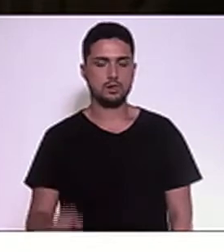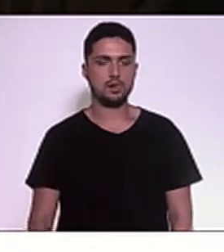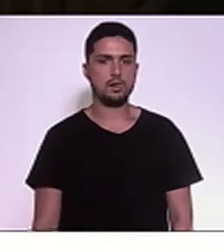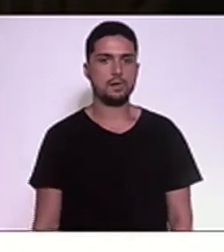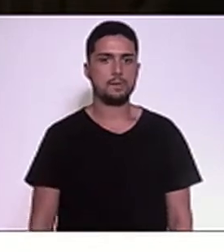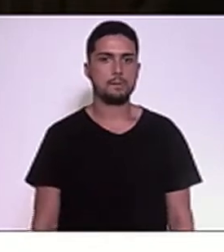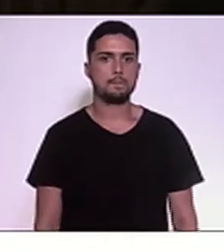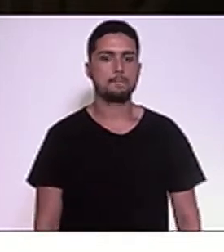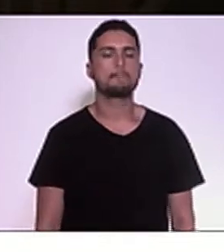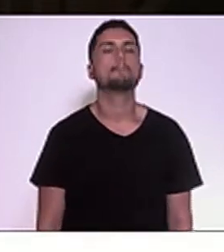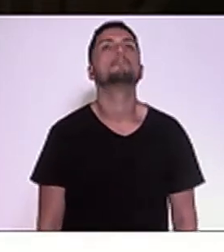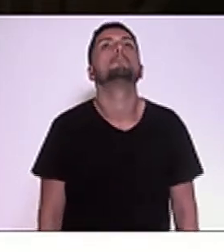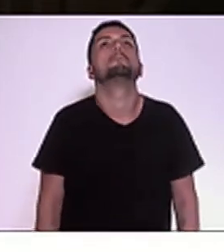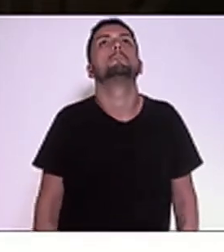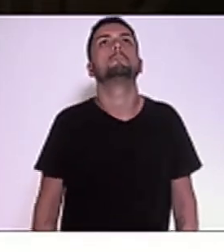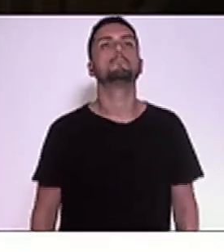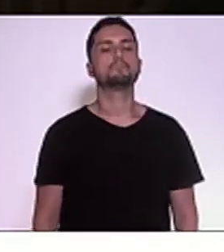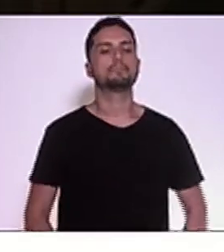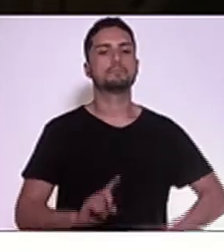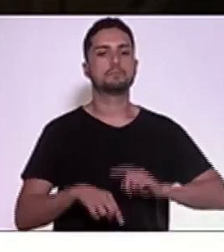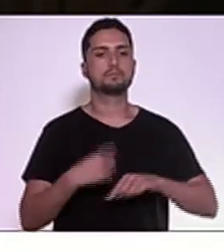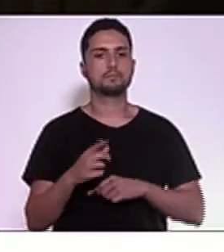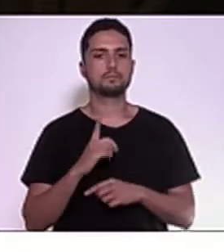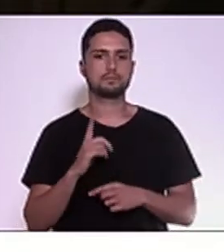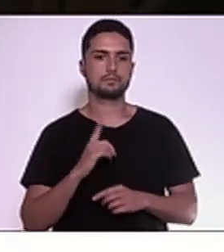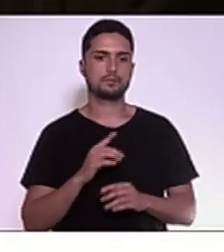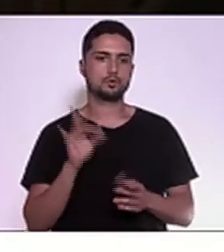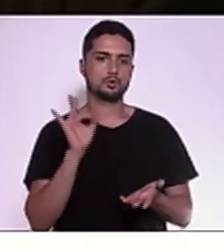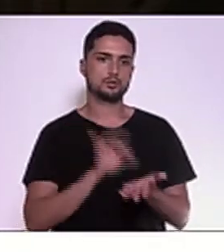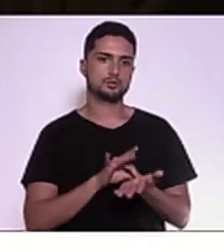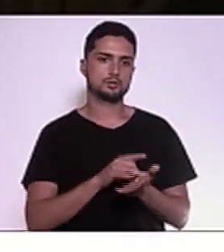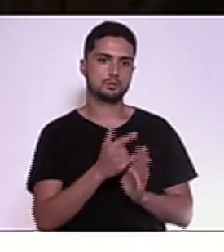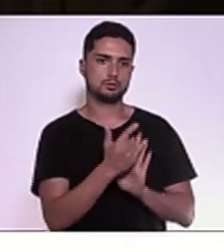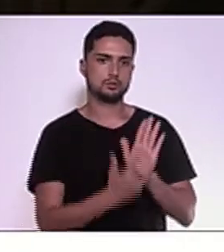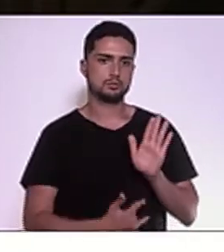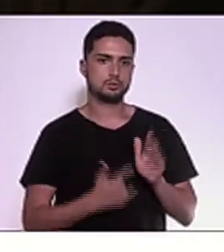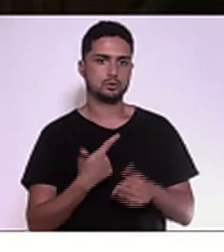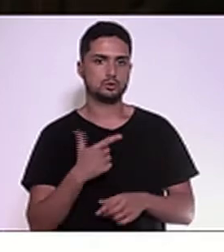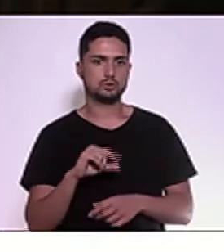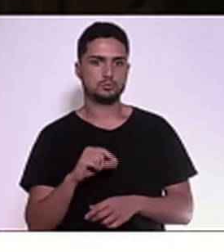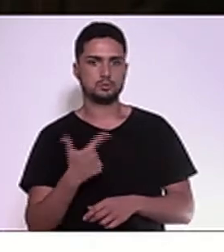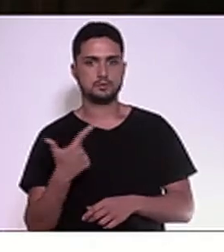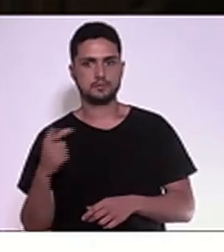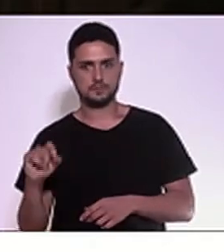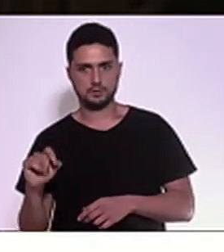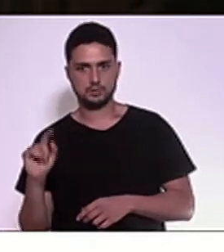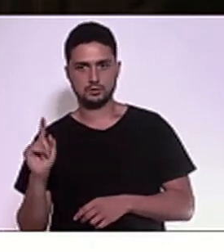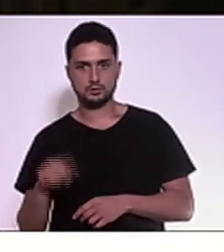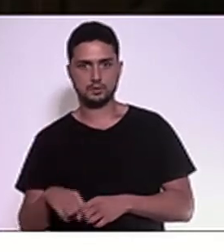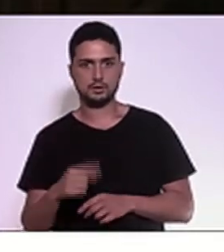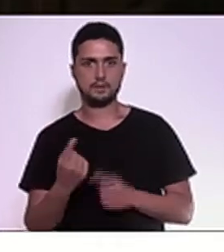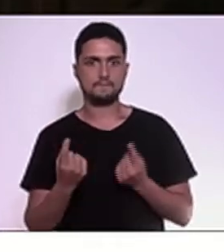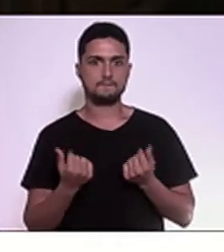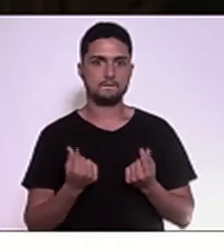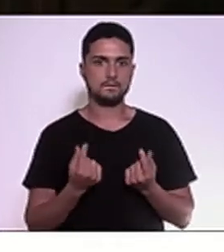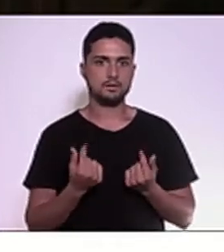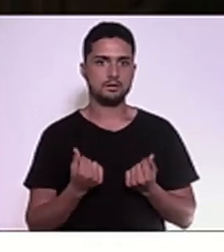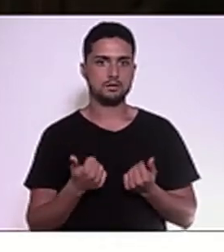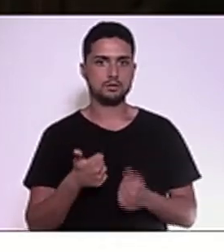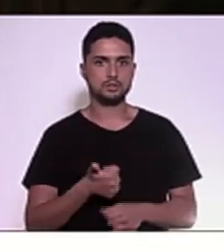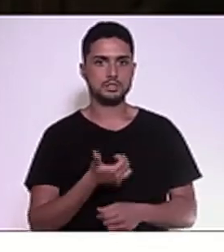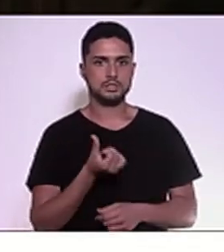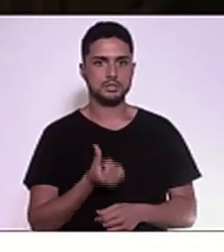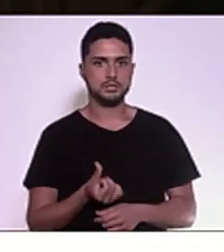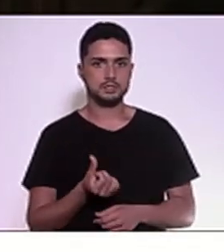orçamentária, mas a programação original do FEPROCON para 2020 bate o valor de R$